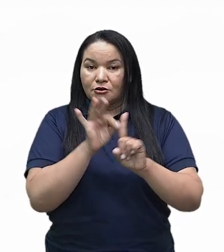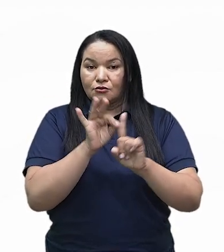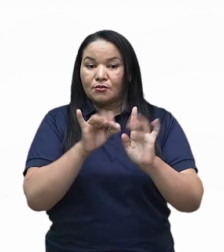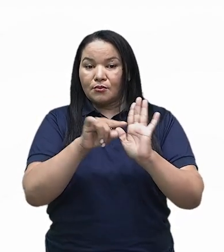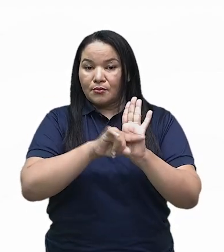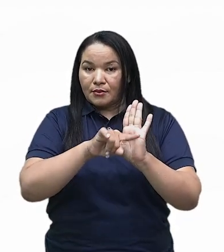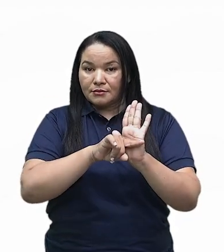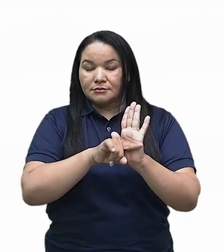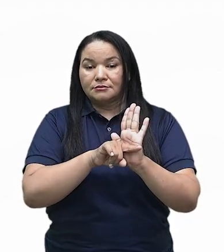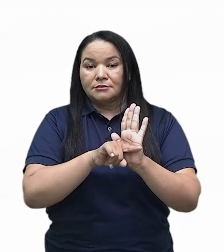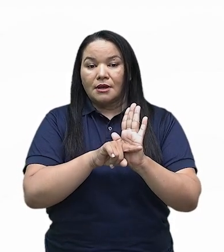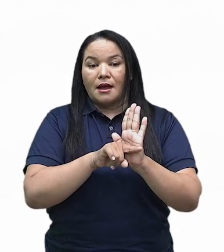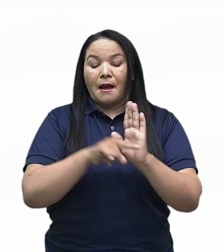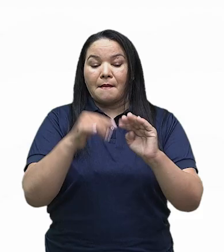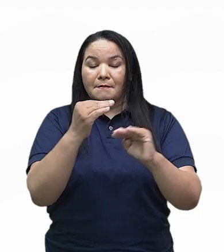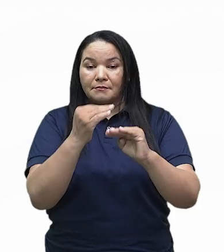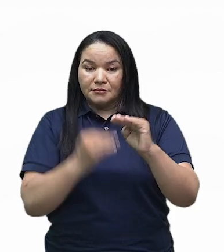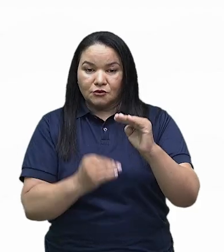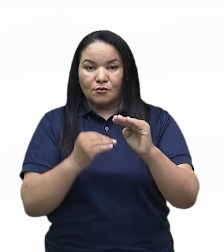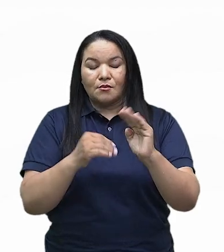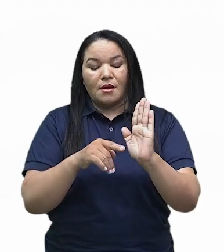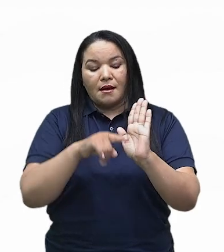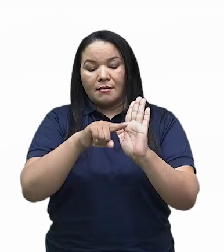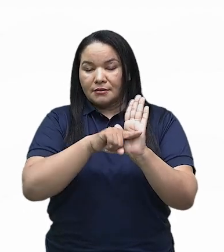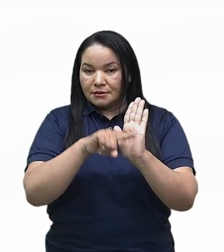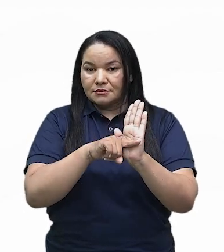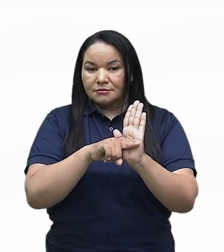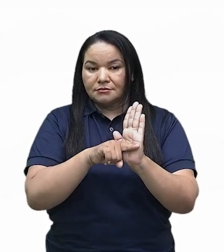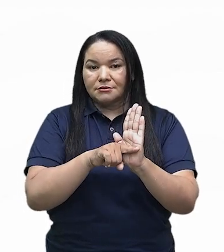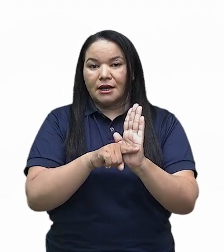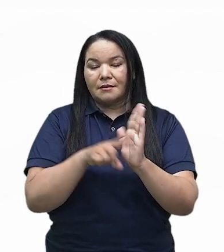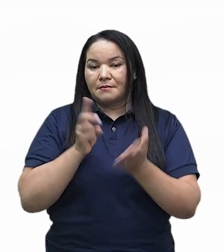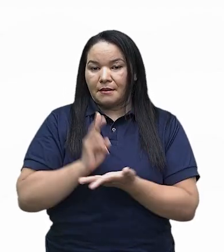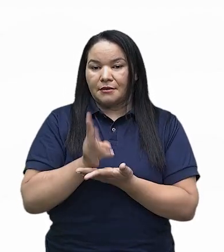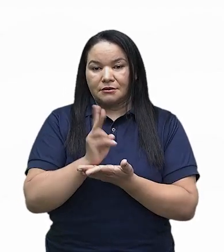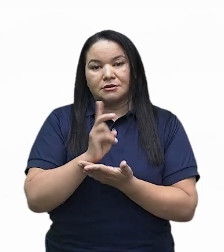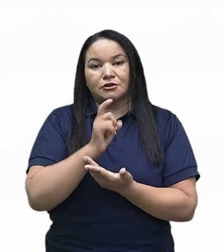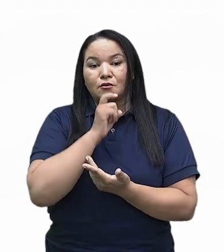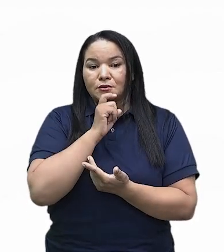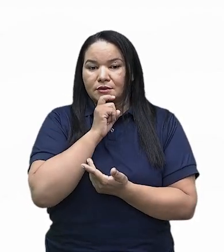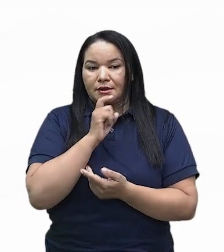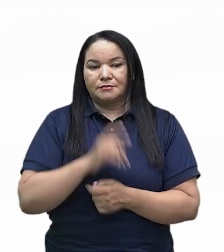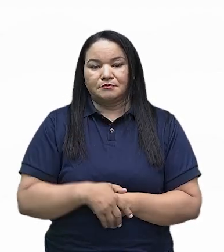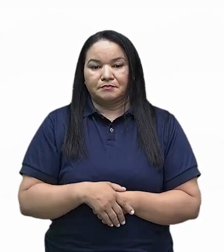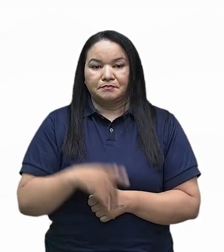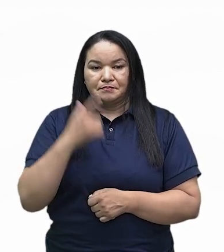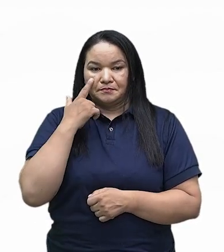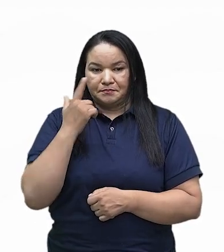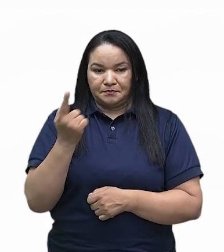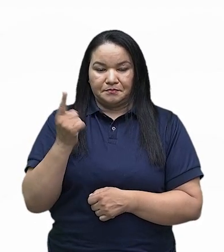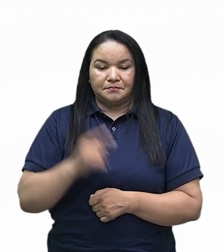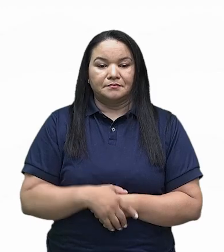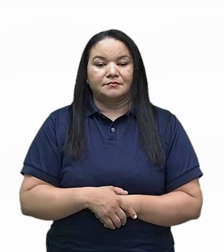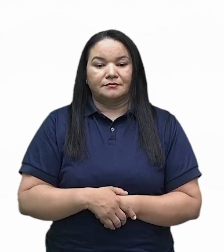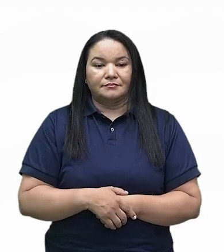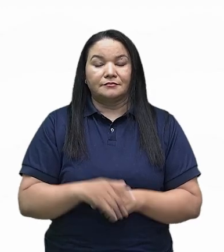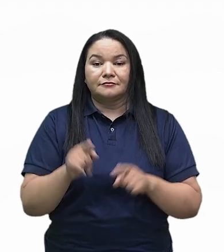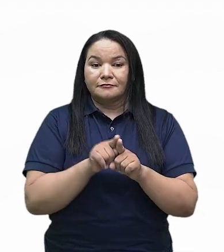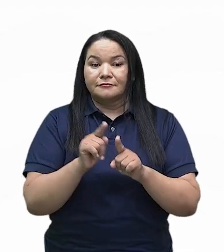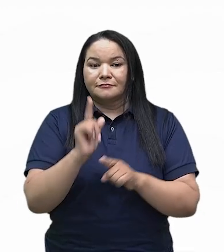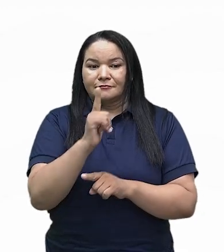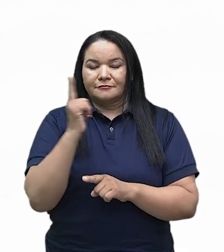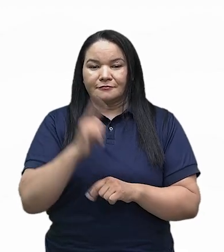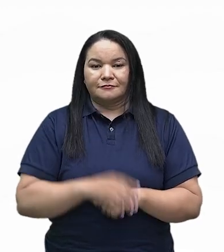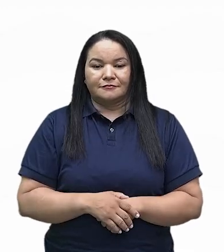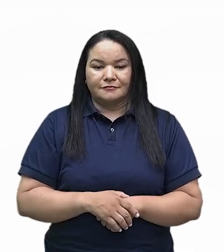do ponto de fusão da água, para que os alimentos permaneçam congelados. Mais um exemplo prático aí do dia a dia que